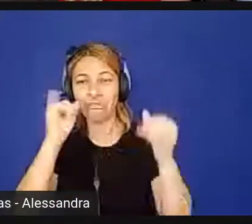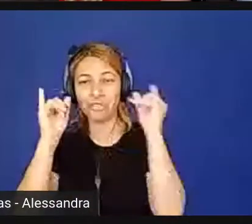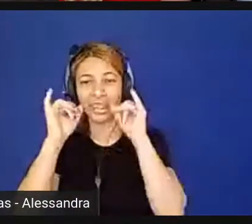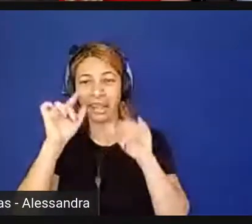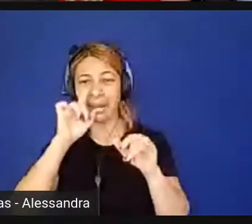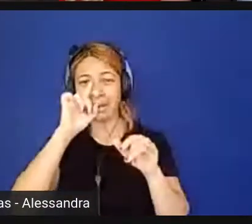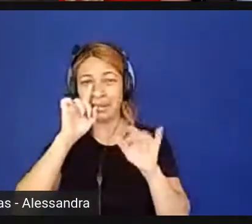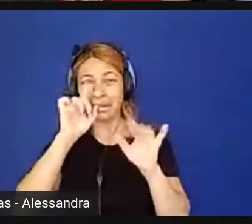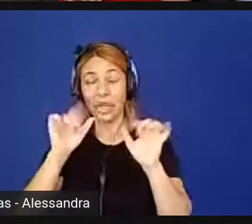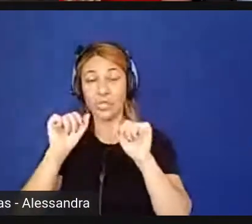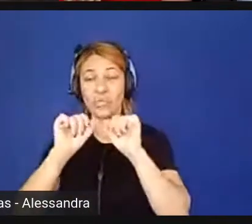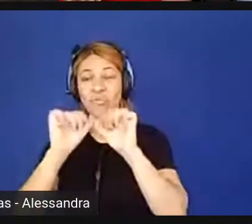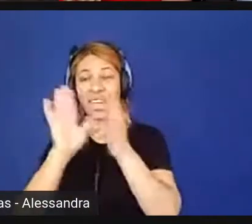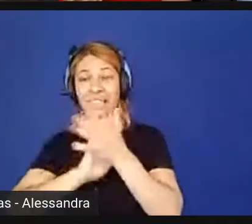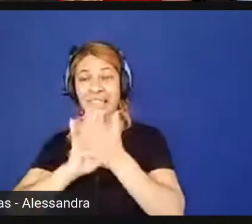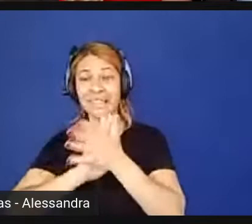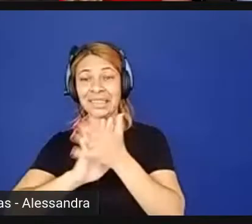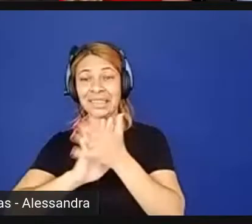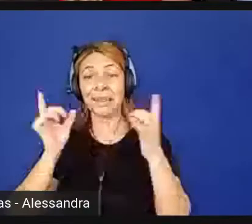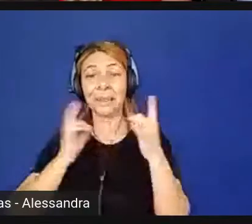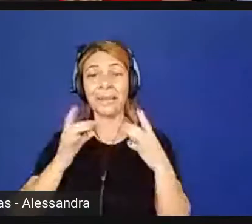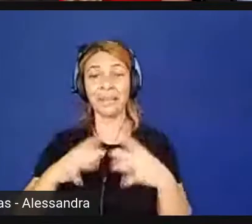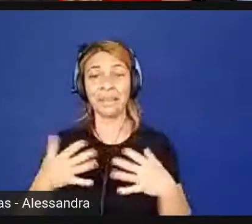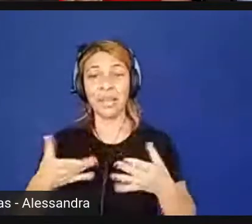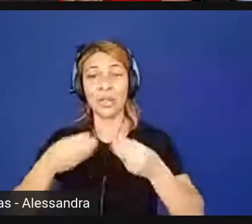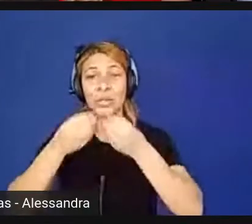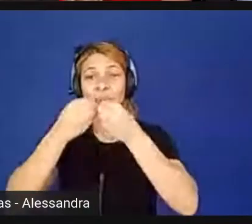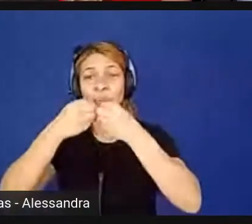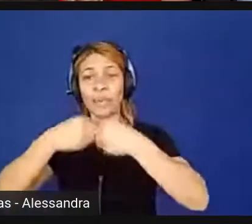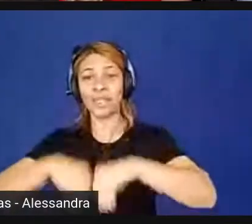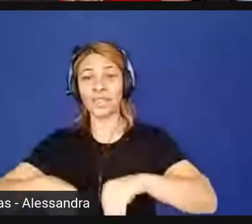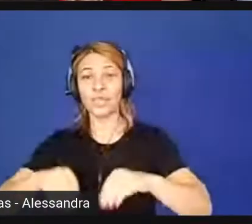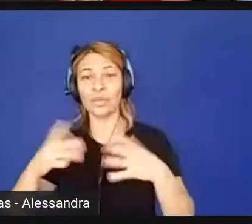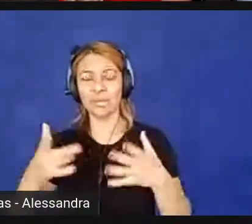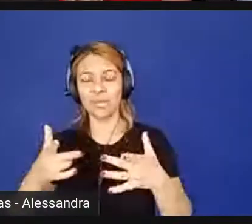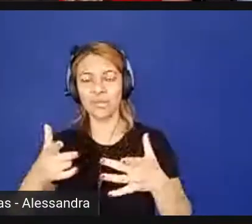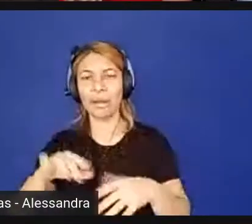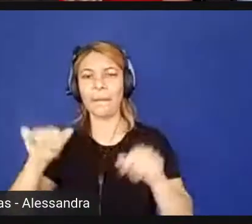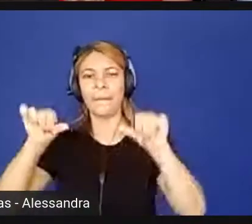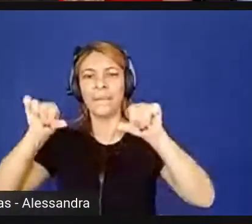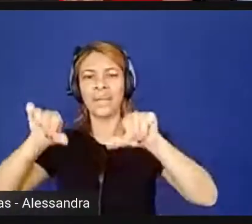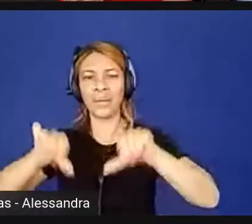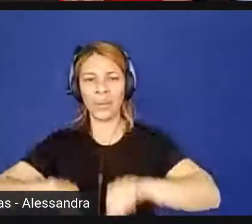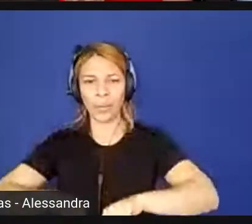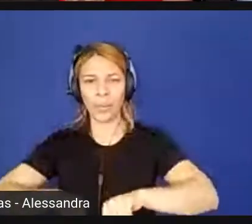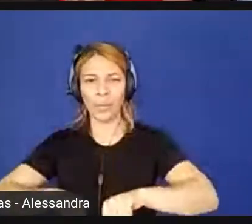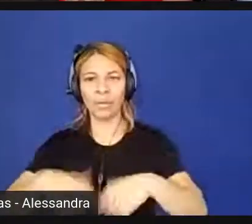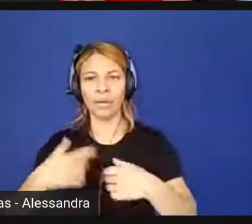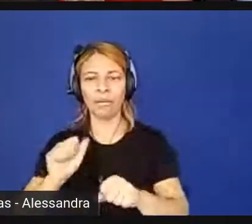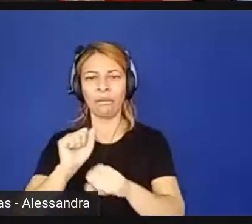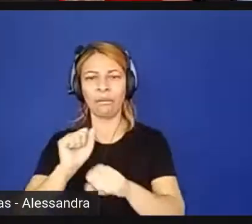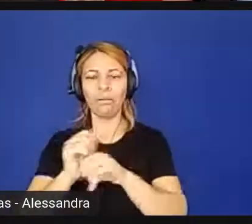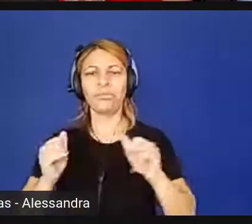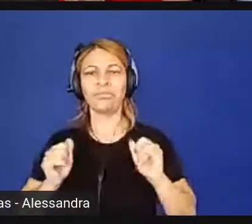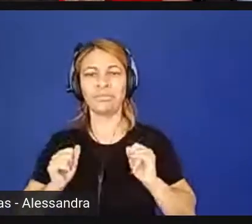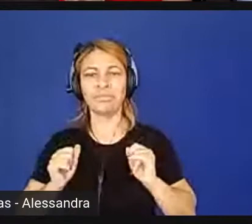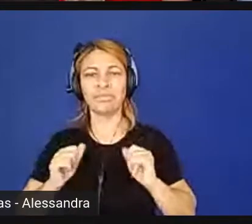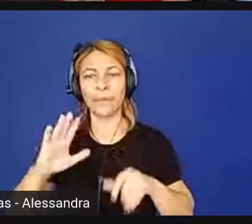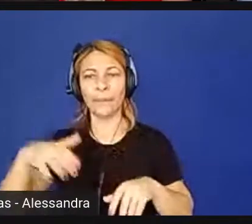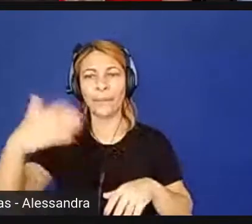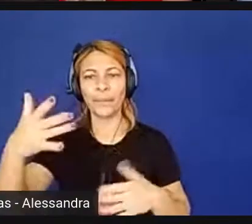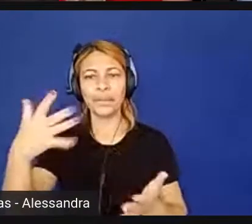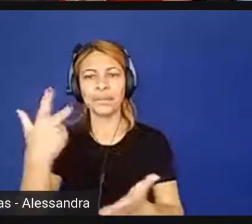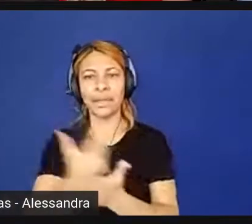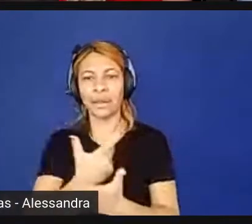não realizando nada, e o prejuízo da paralisia dele ser muito maior do que eventuais erros que qualquer atividade implica,